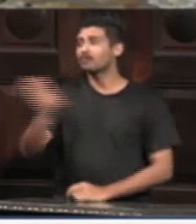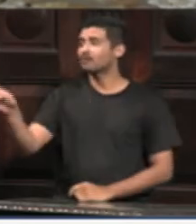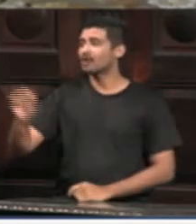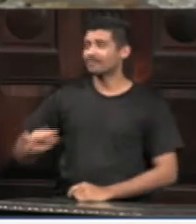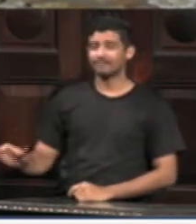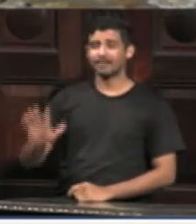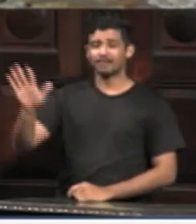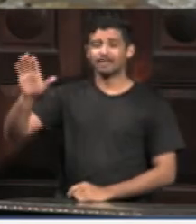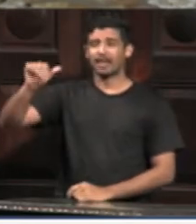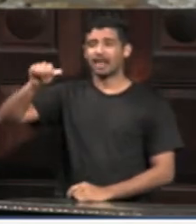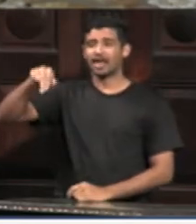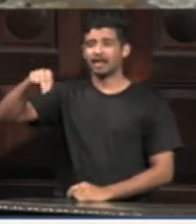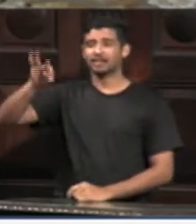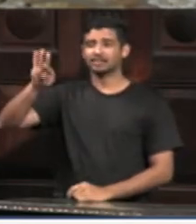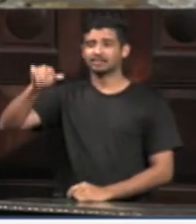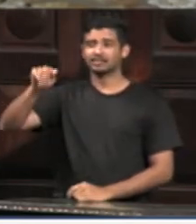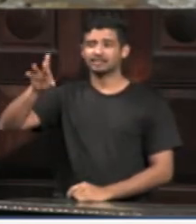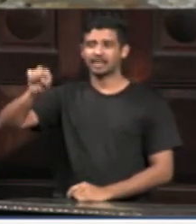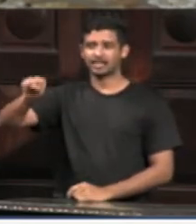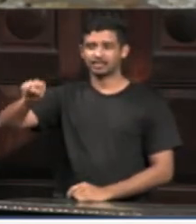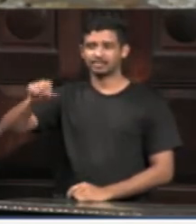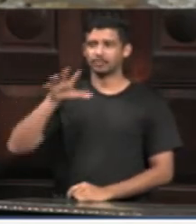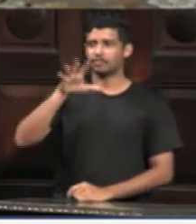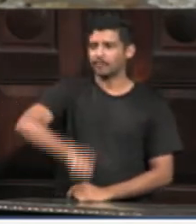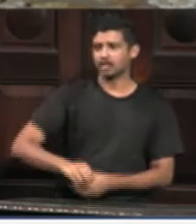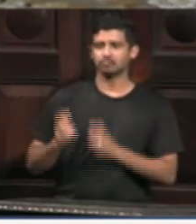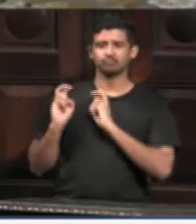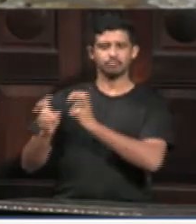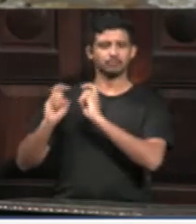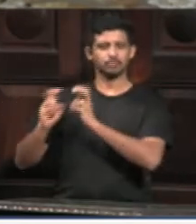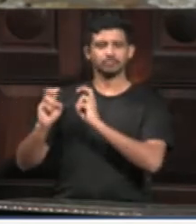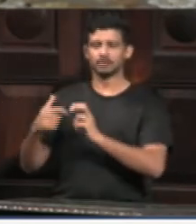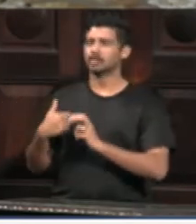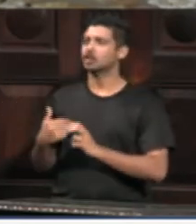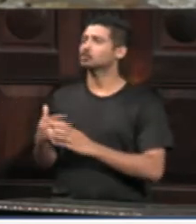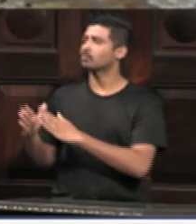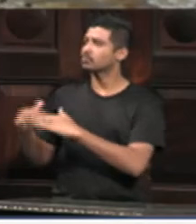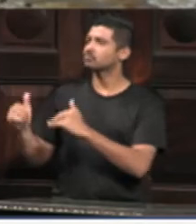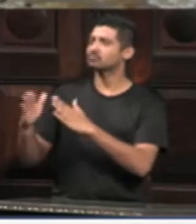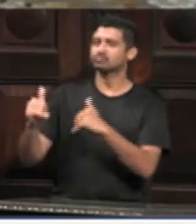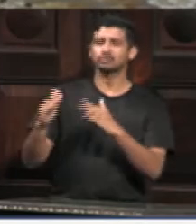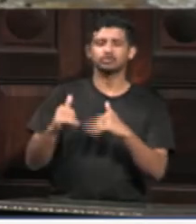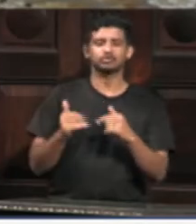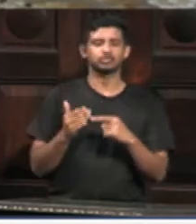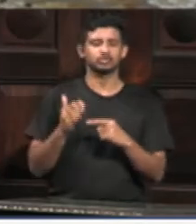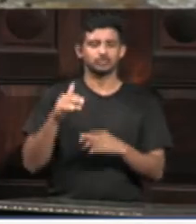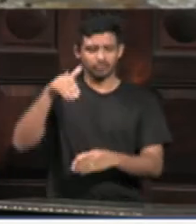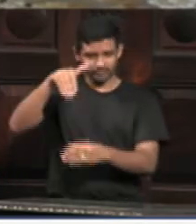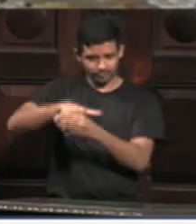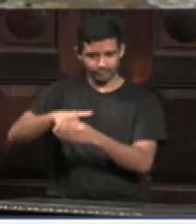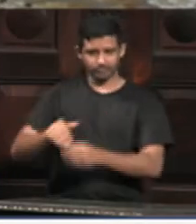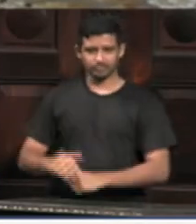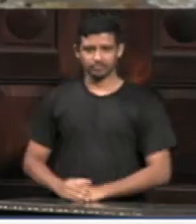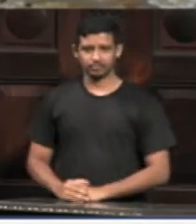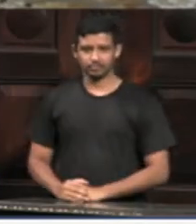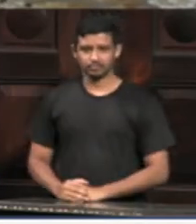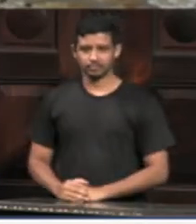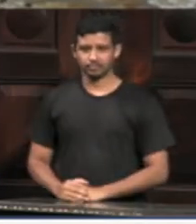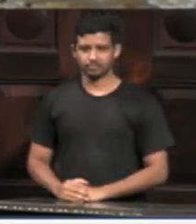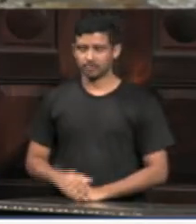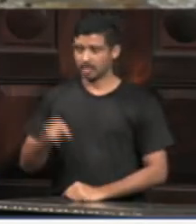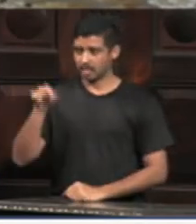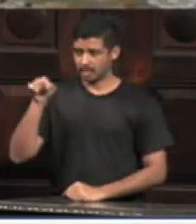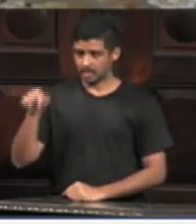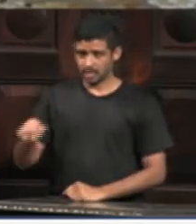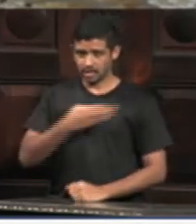trem, metrô e vim trabalhar. Eu estou na rua pedindo voto para o nosso candidato, governador Eduardo